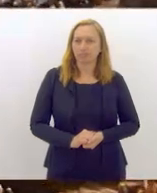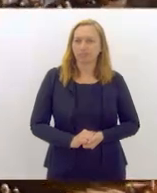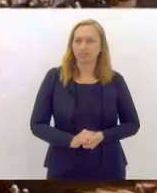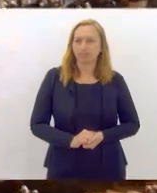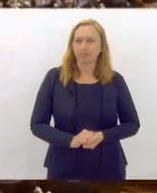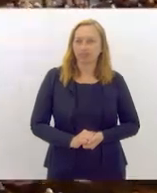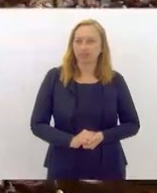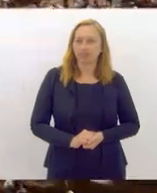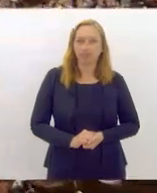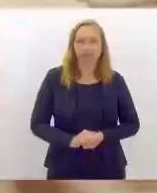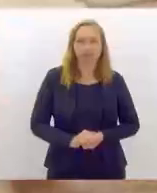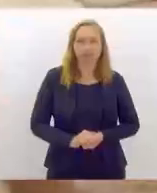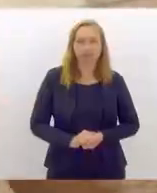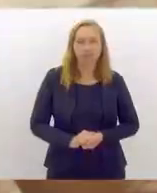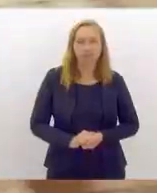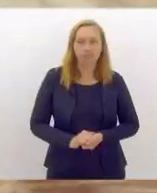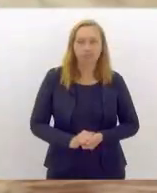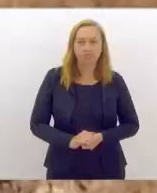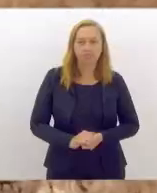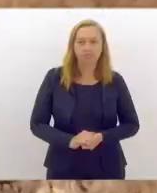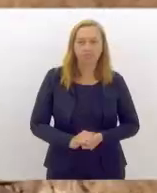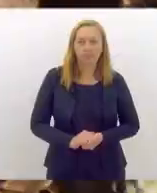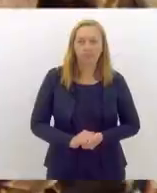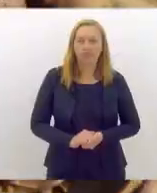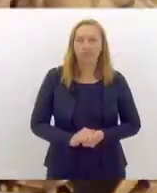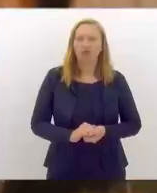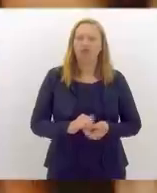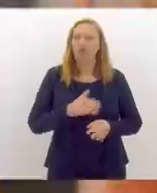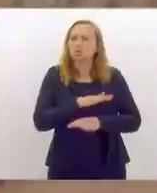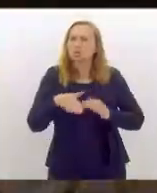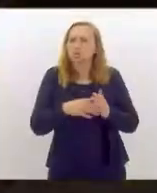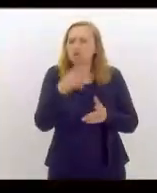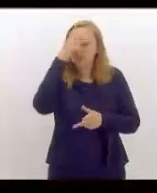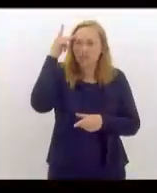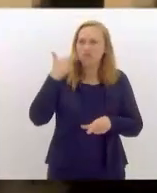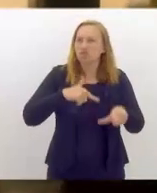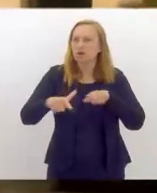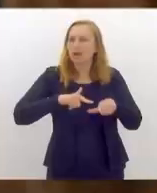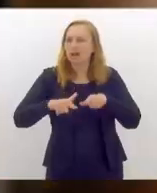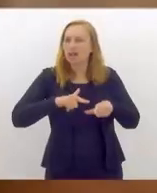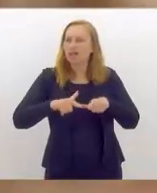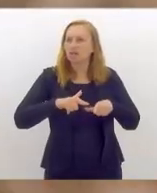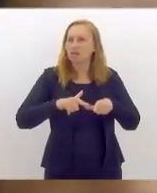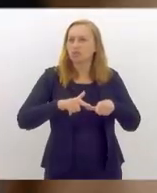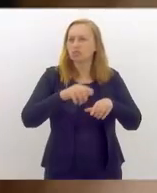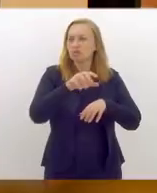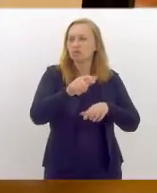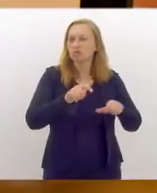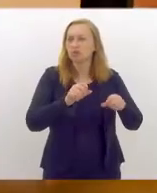é professor parece que esse jornal é bem distribuído todo mundo leu a mesma ideia